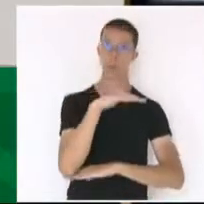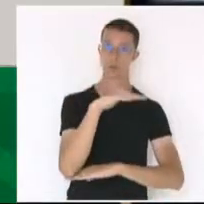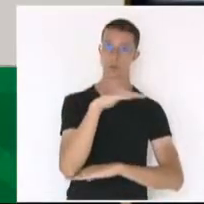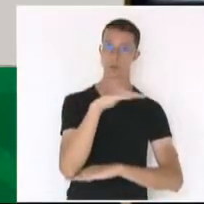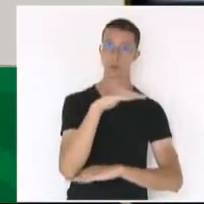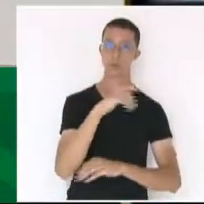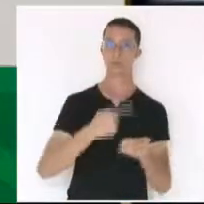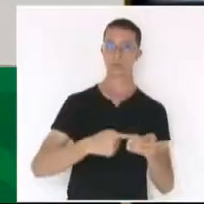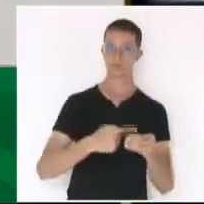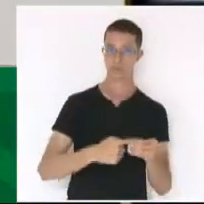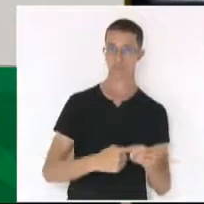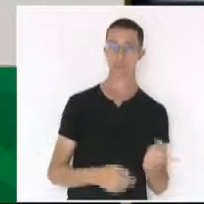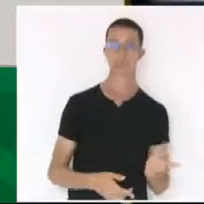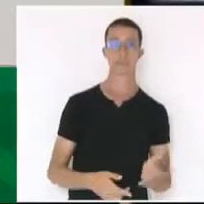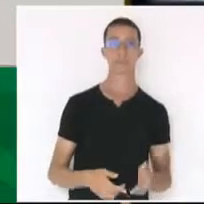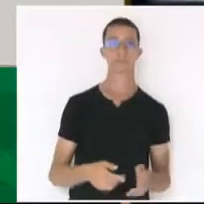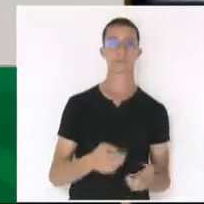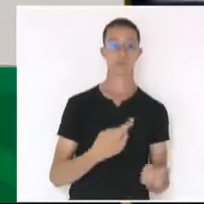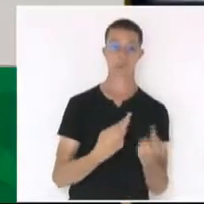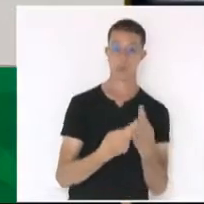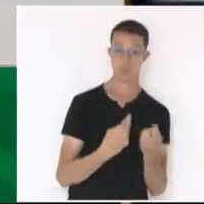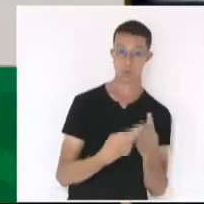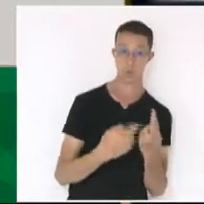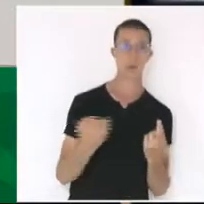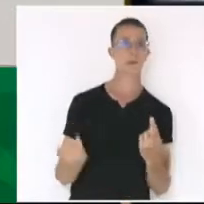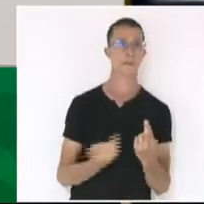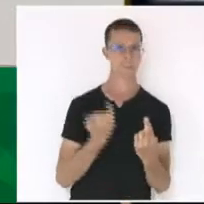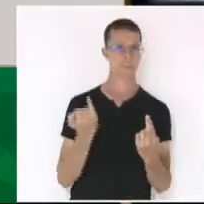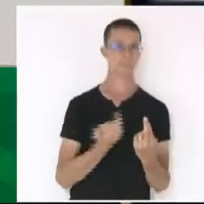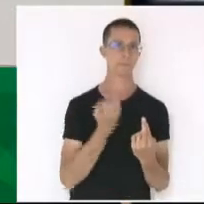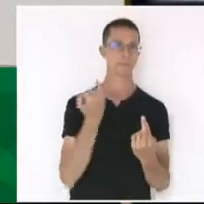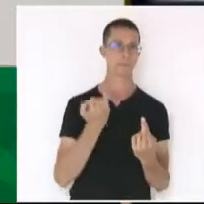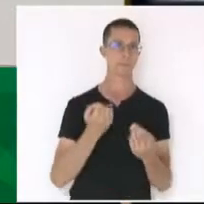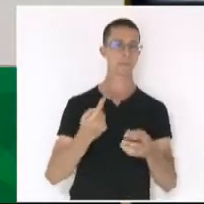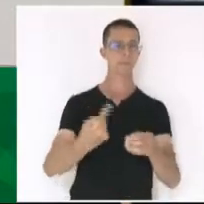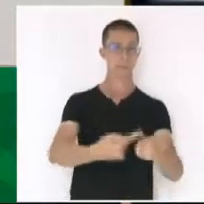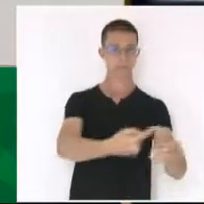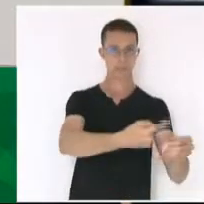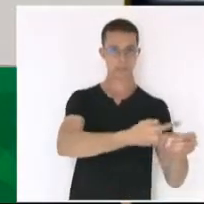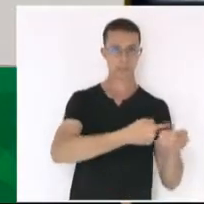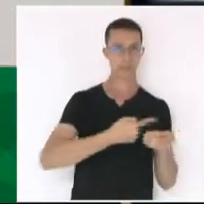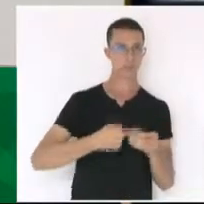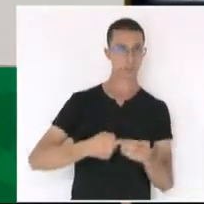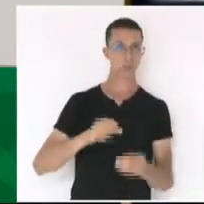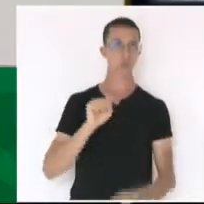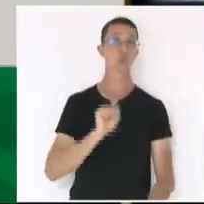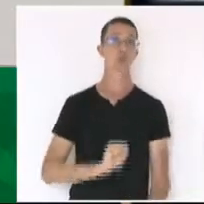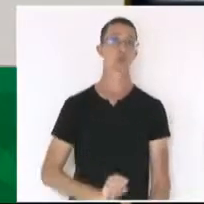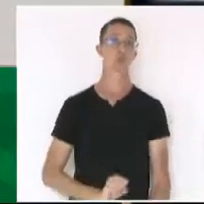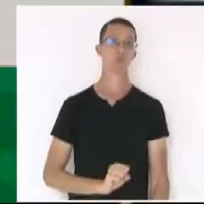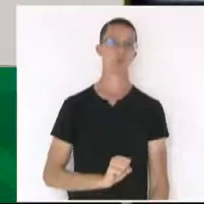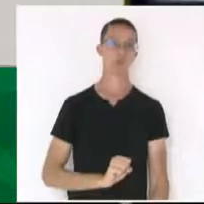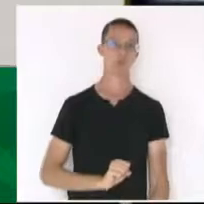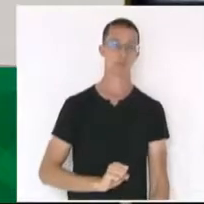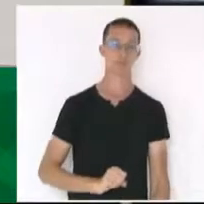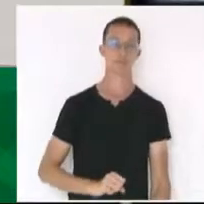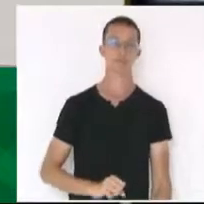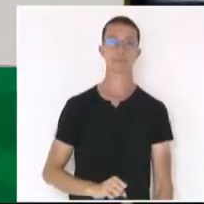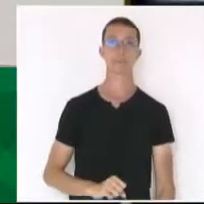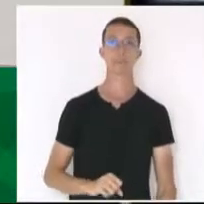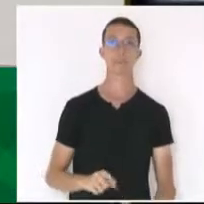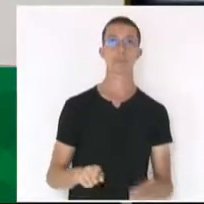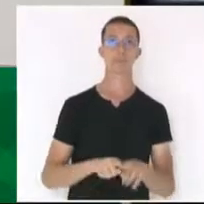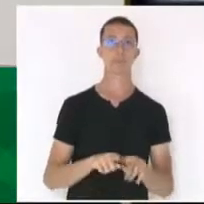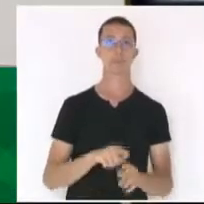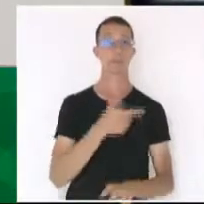importante para toda a toda aquele aqueles municípios que no sul do estado e o outro